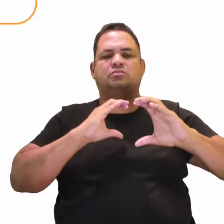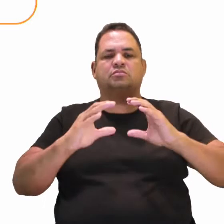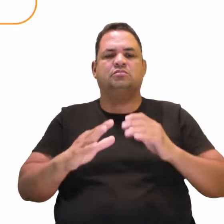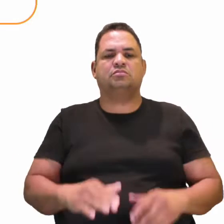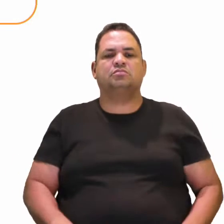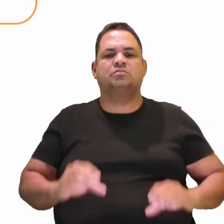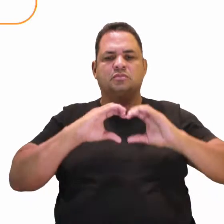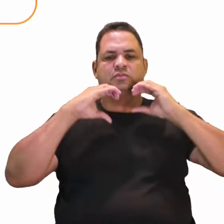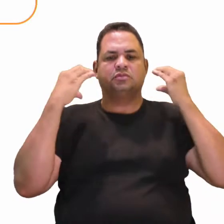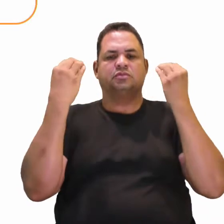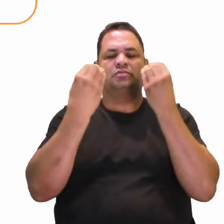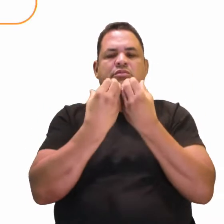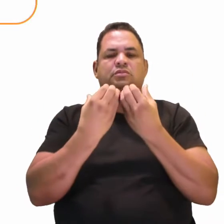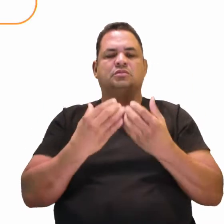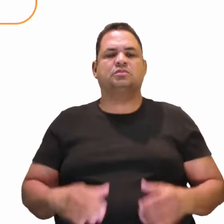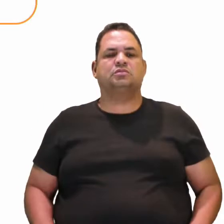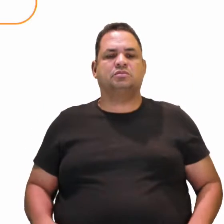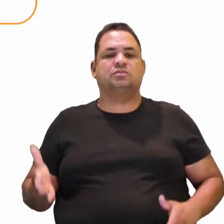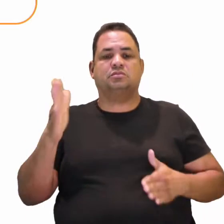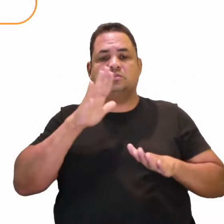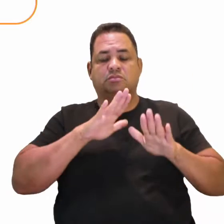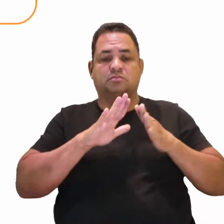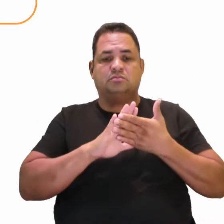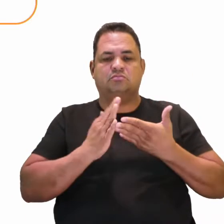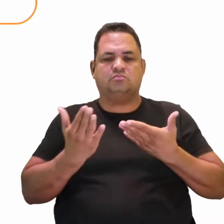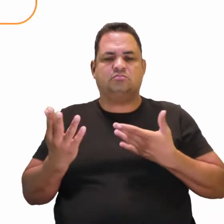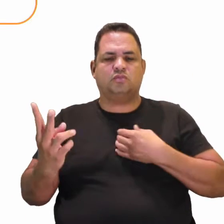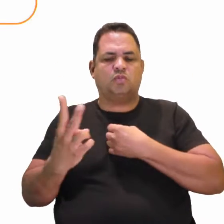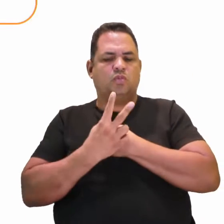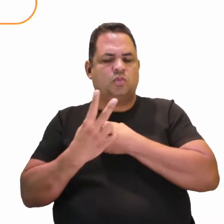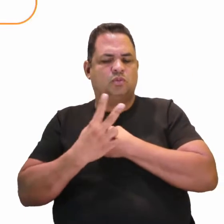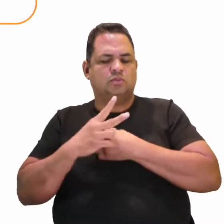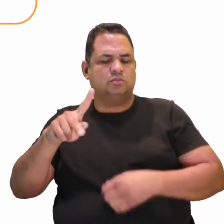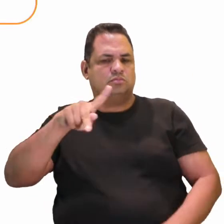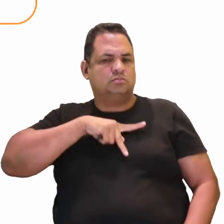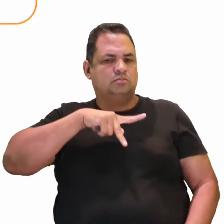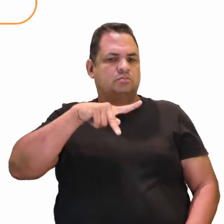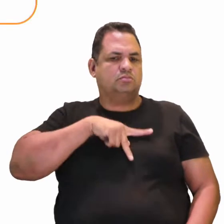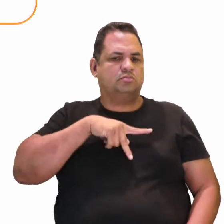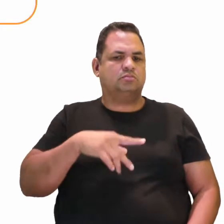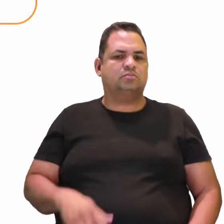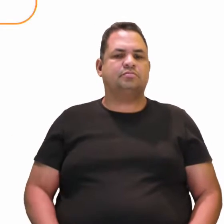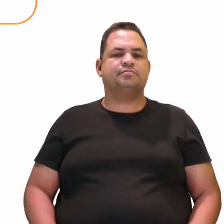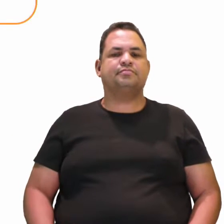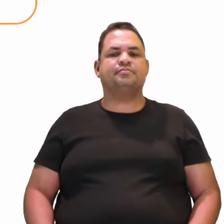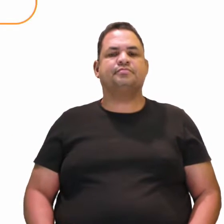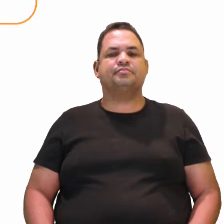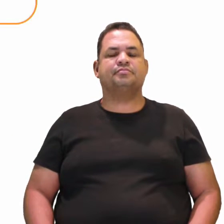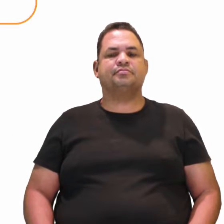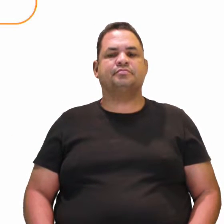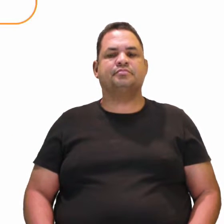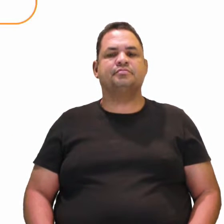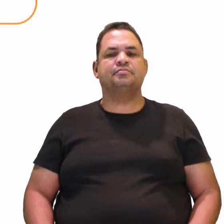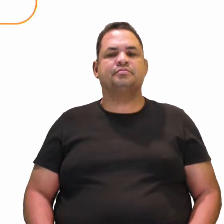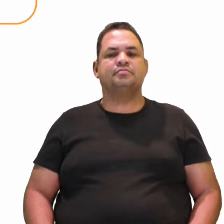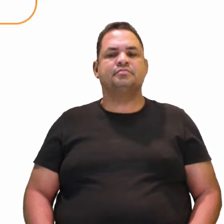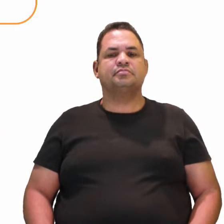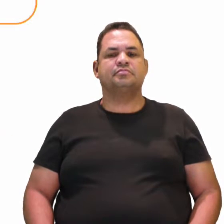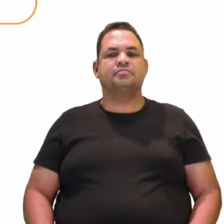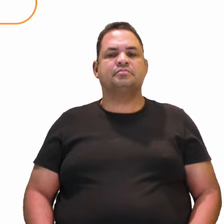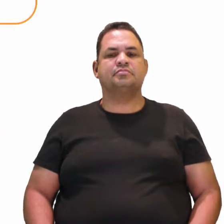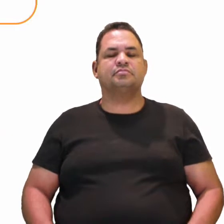of yourself, tomar conta de si mesmo, si mesma. Rest and refresh,